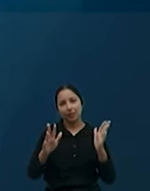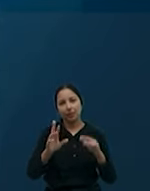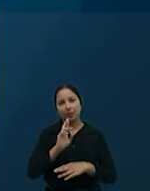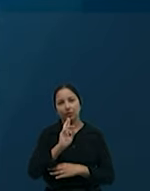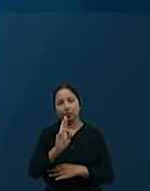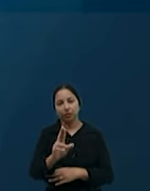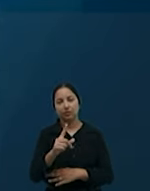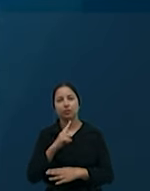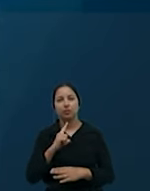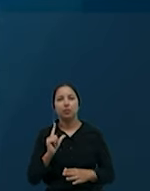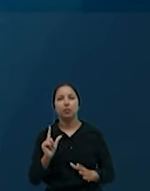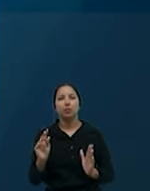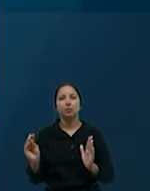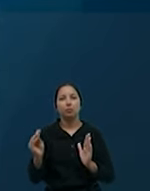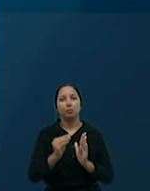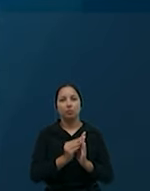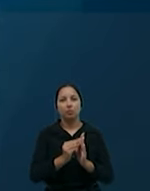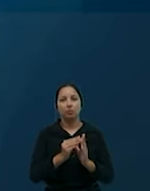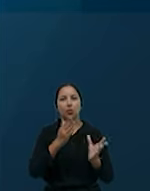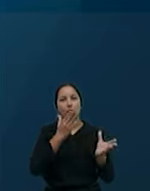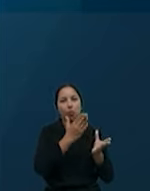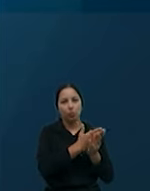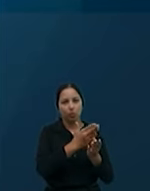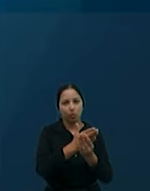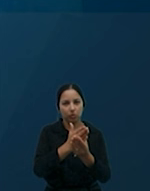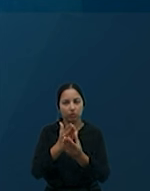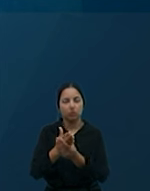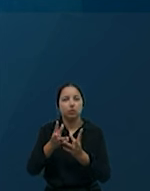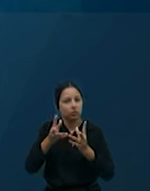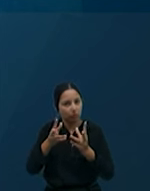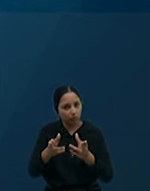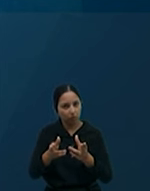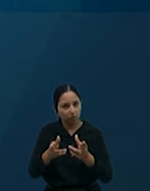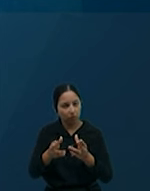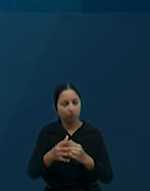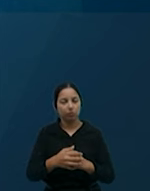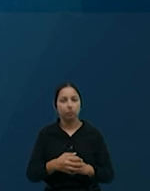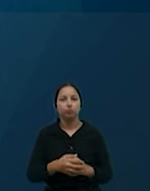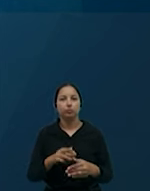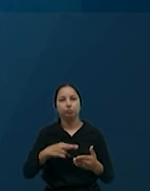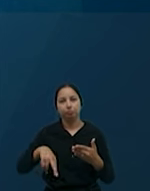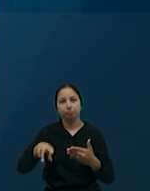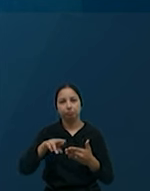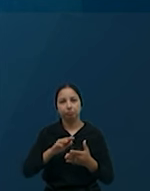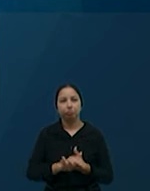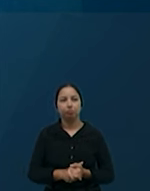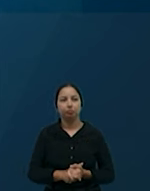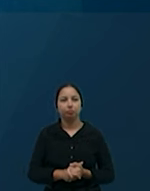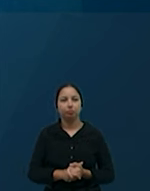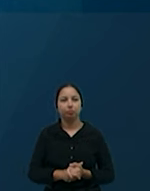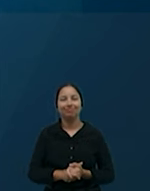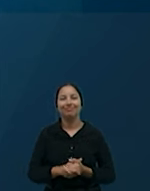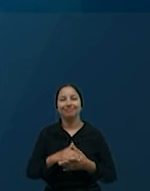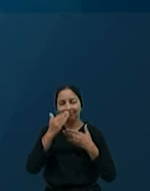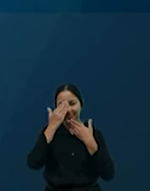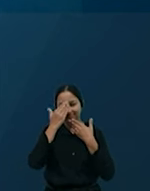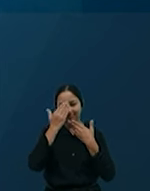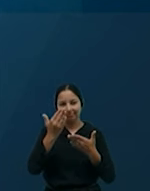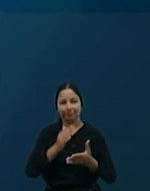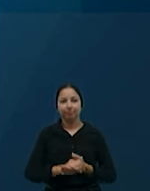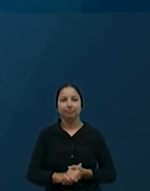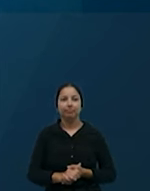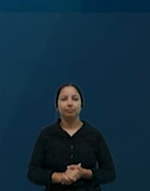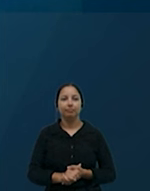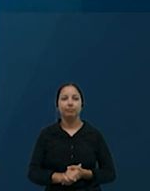apregoados por vossa excelência. Sim, todos sim, o mesmo resultado para todos os recursos que foram apregoados, isso mesmo. Muito obrigada. Muito bem, vamos passar ao próximo